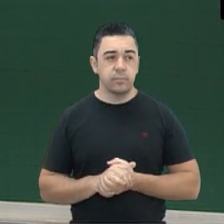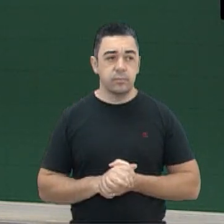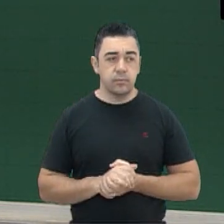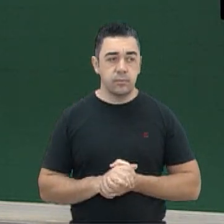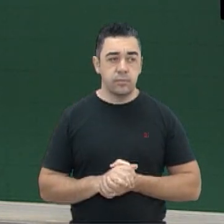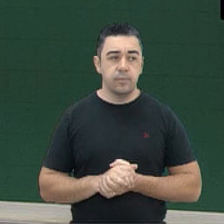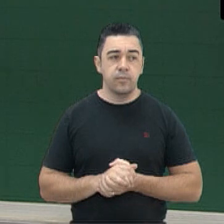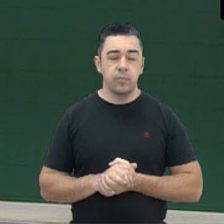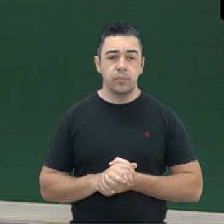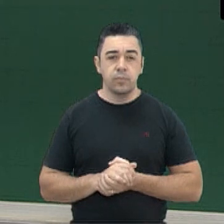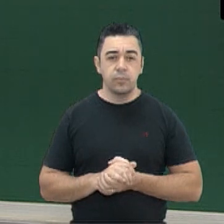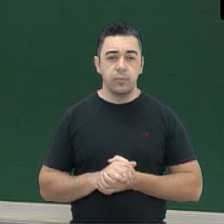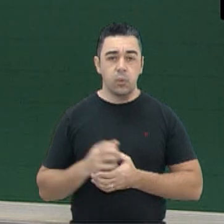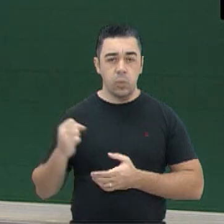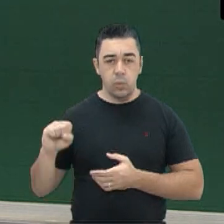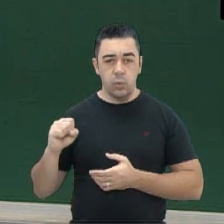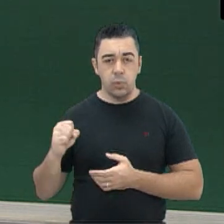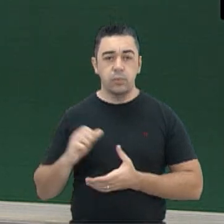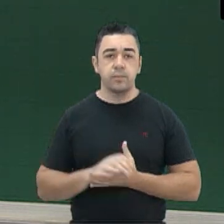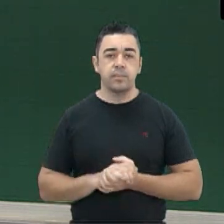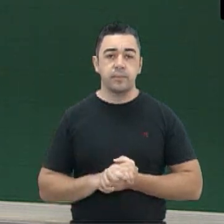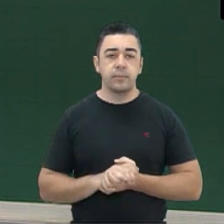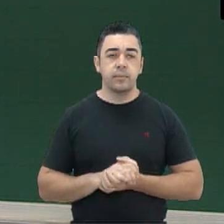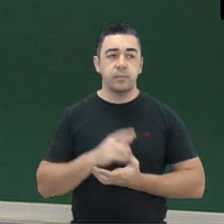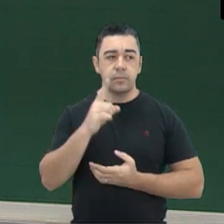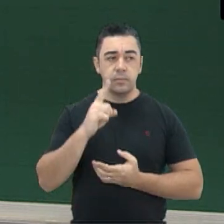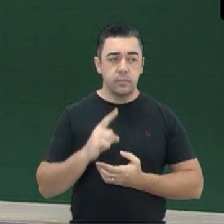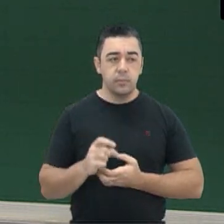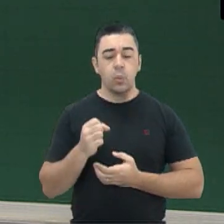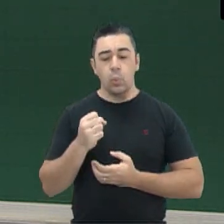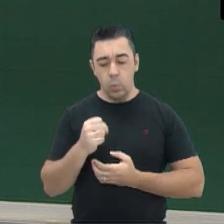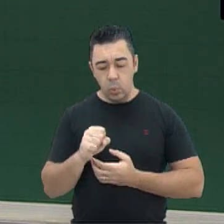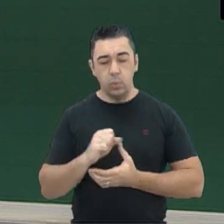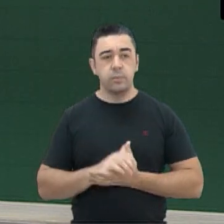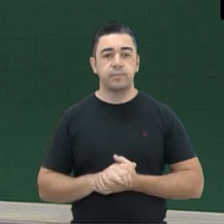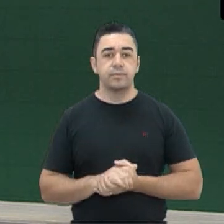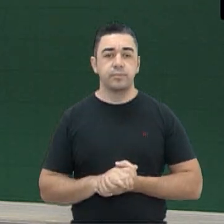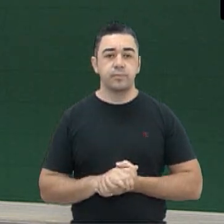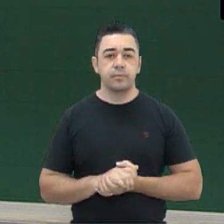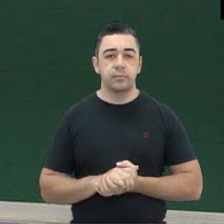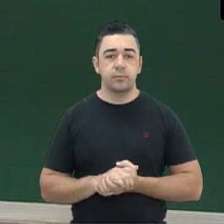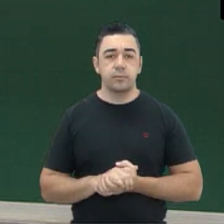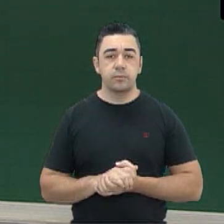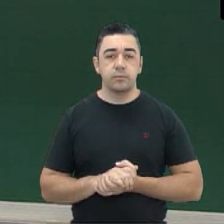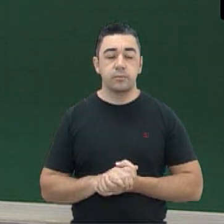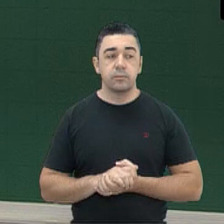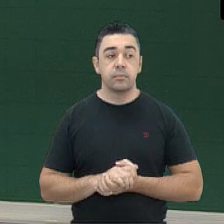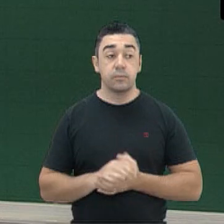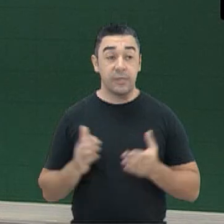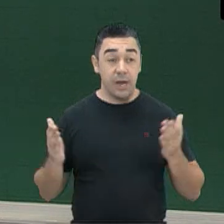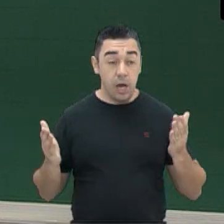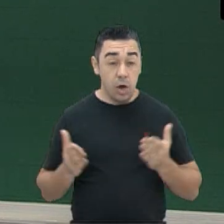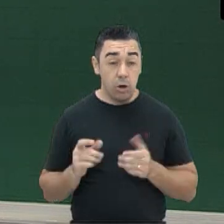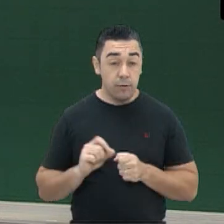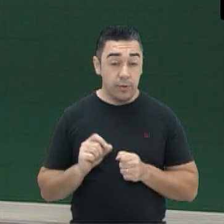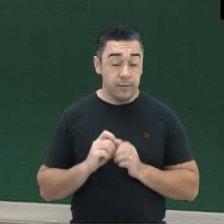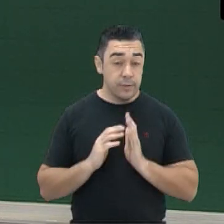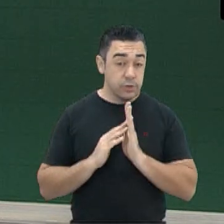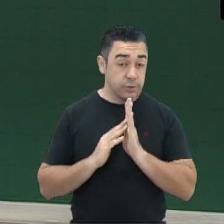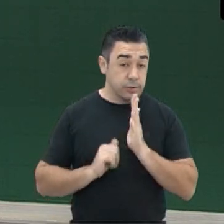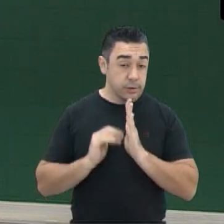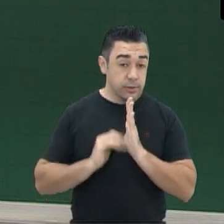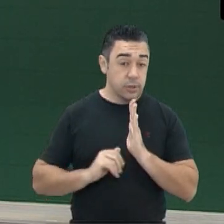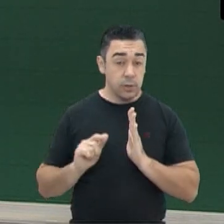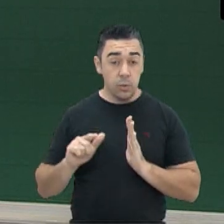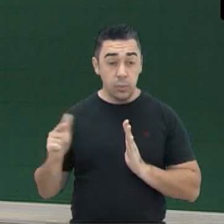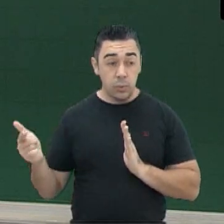1, 8. 12 menos 4 vai ficar 8 também. 88. Agora eu vou subtrair o próximo ímpar,